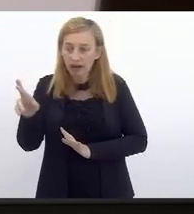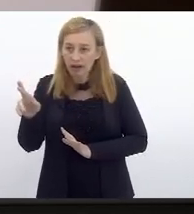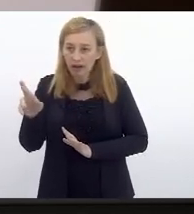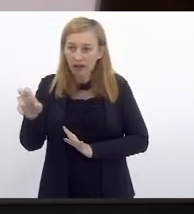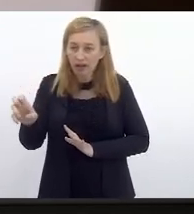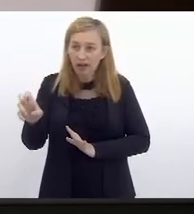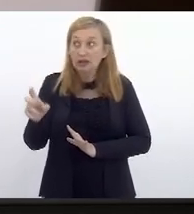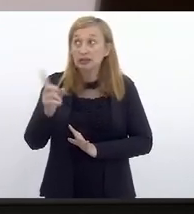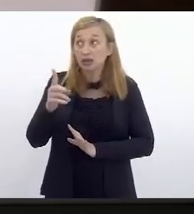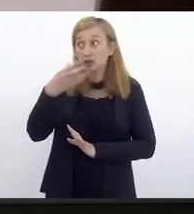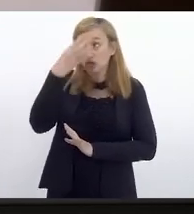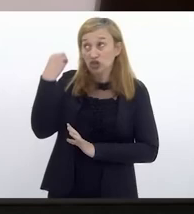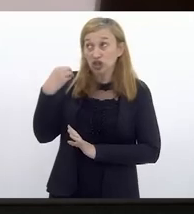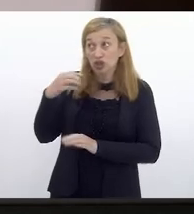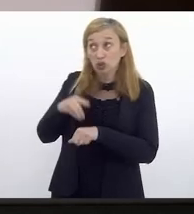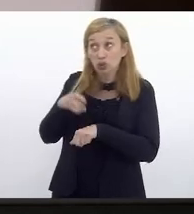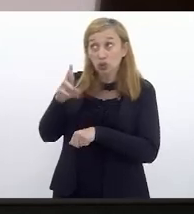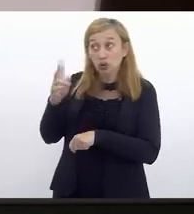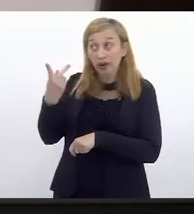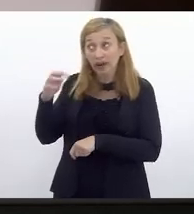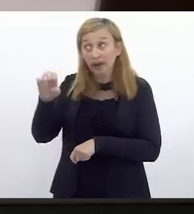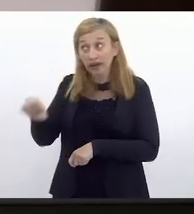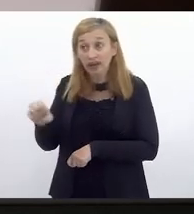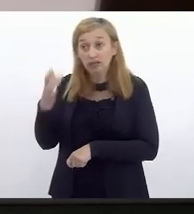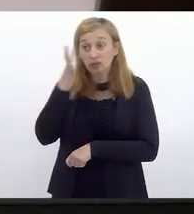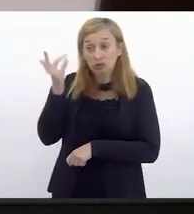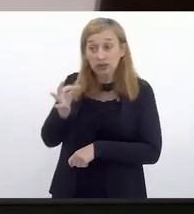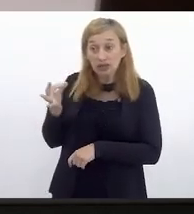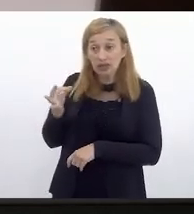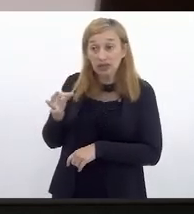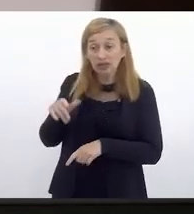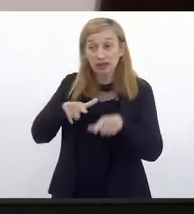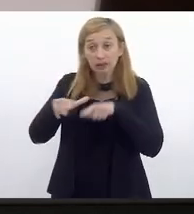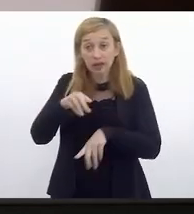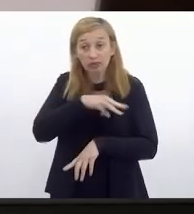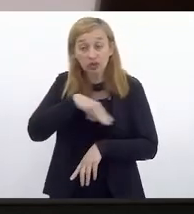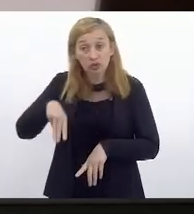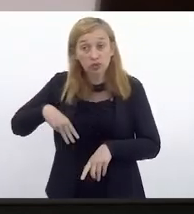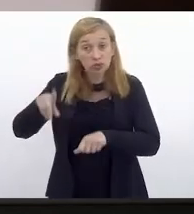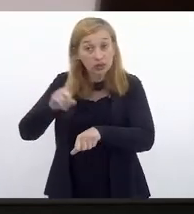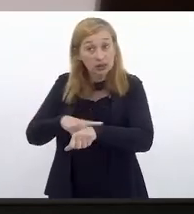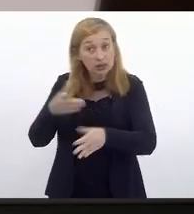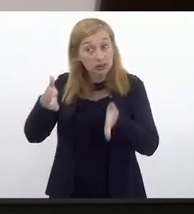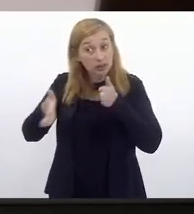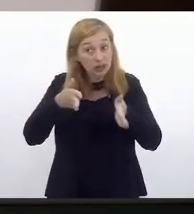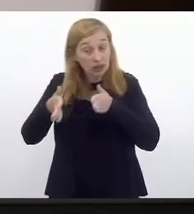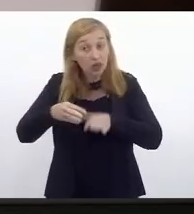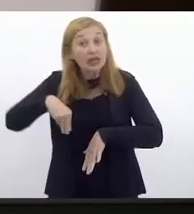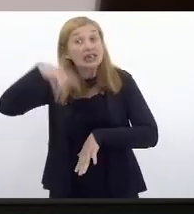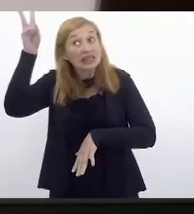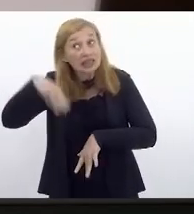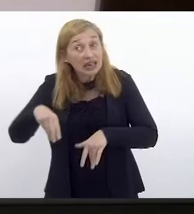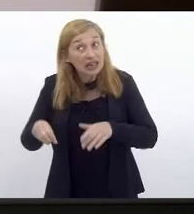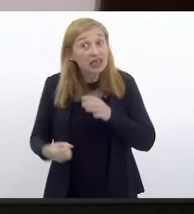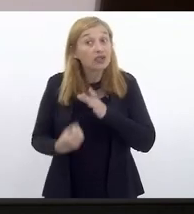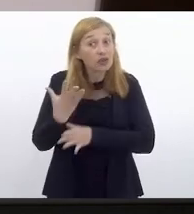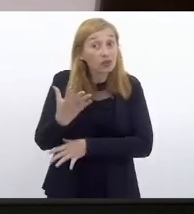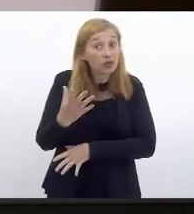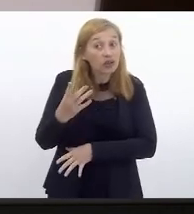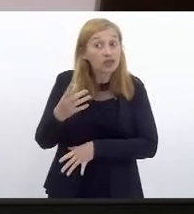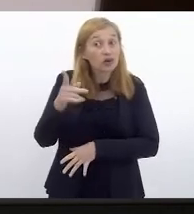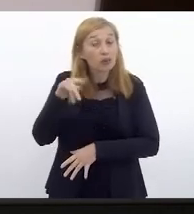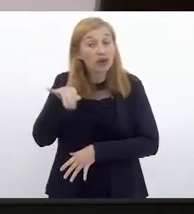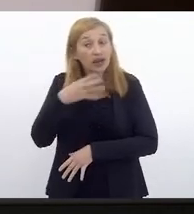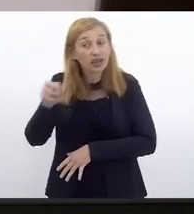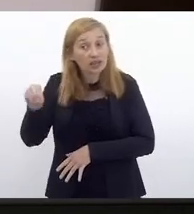não esqueça, doutor Henrique, não sei se o senhor já estava no Ministério Público, que quem fez essa operação dela foi